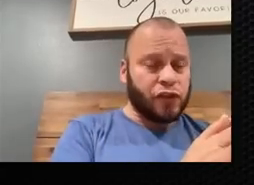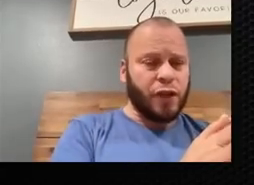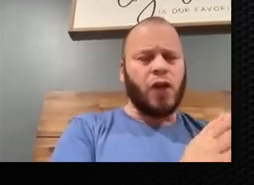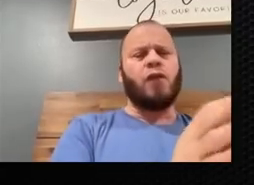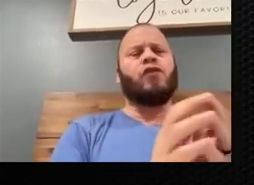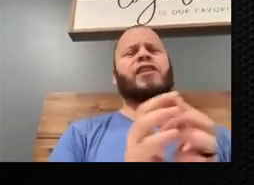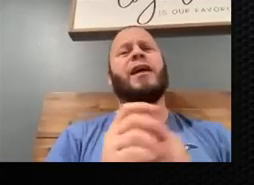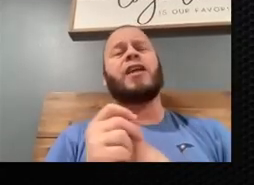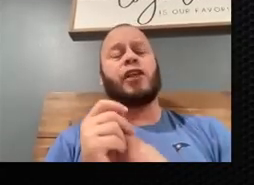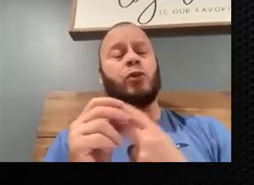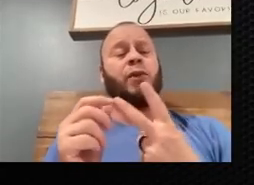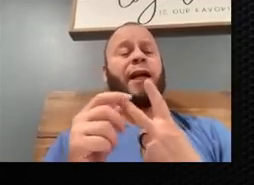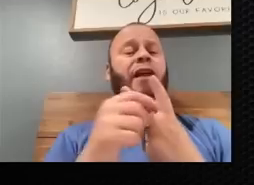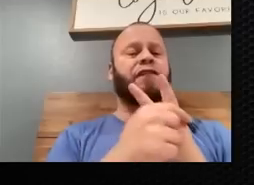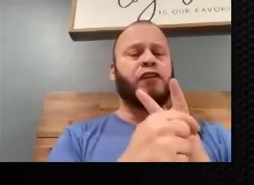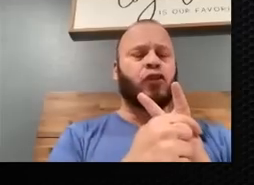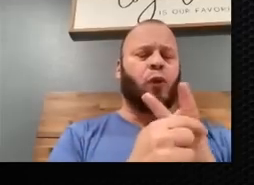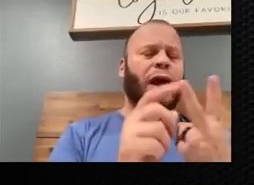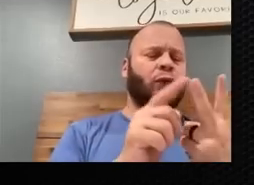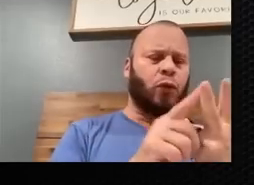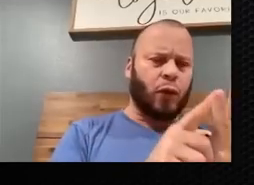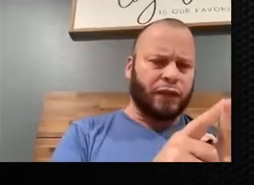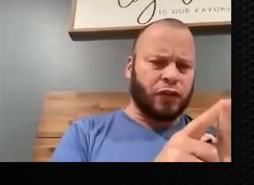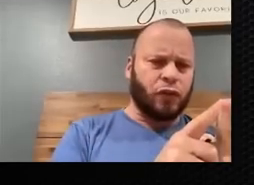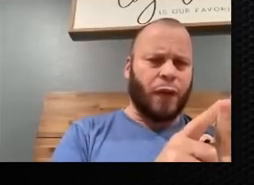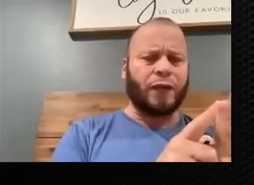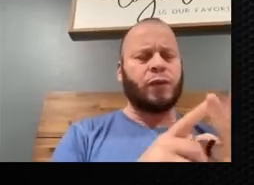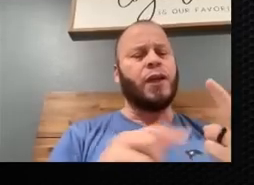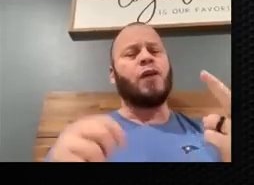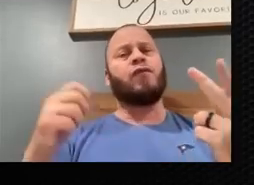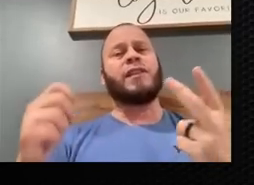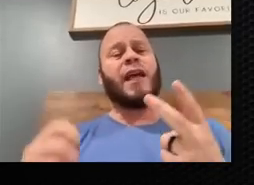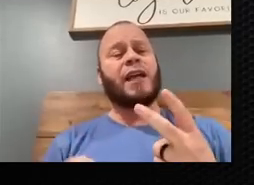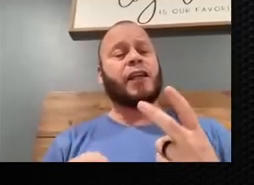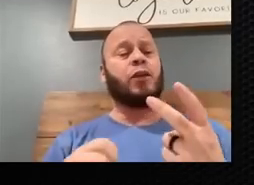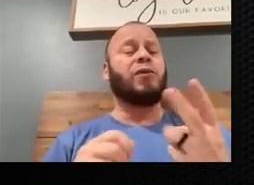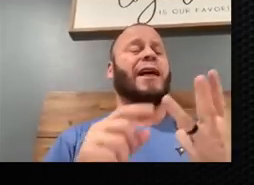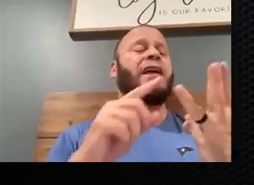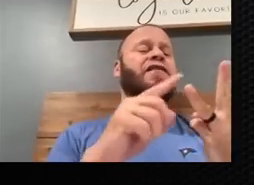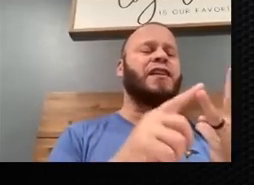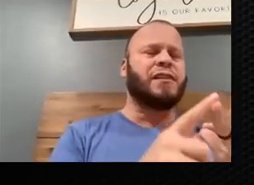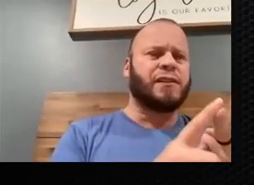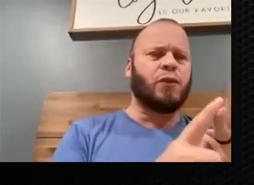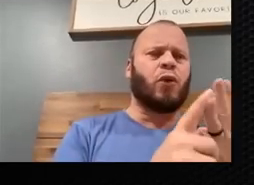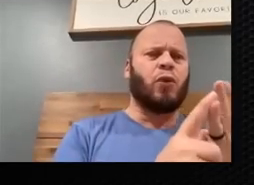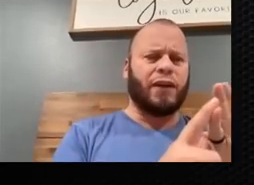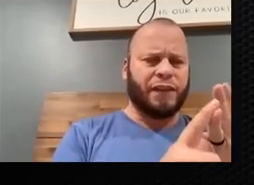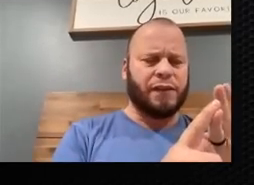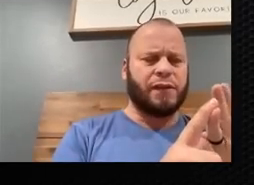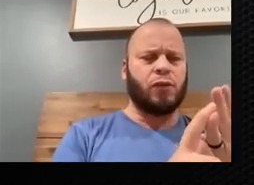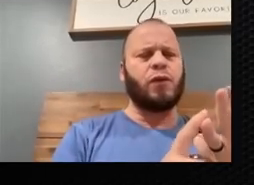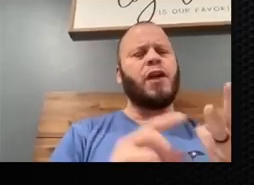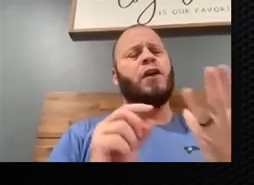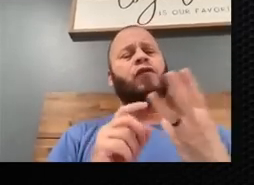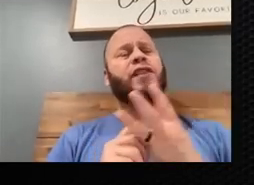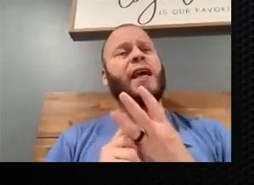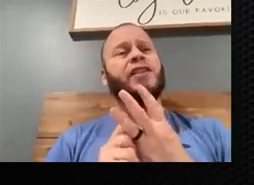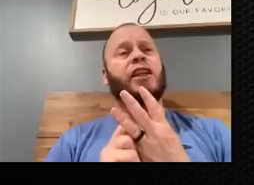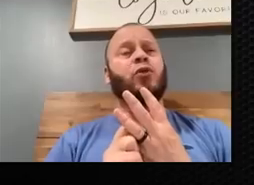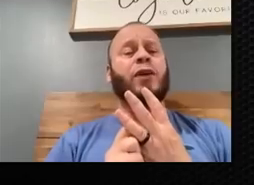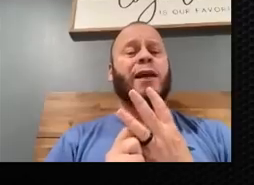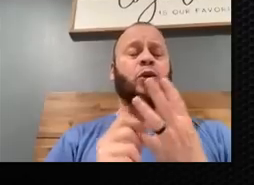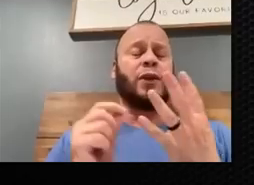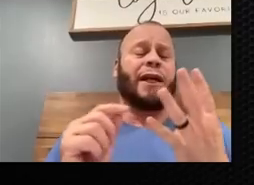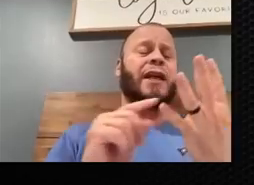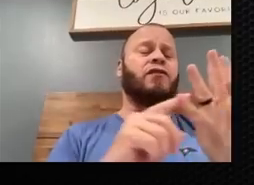23. Você acha que Lula cai em 24? Coloca 24. Você acha que Lula cai em 25? Coloca 25. Você